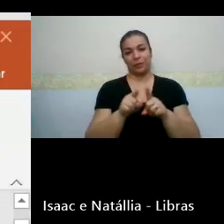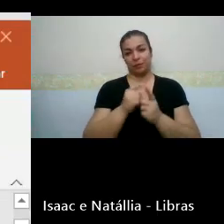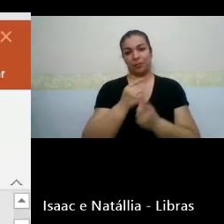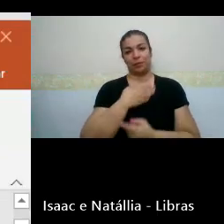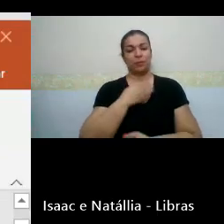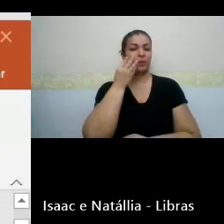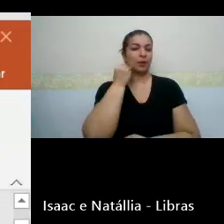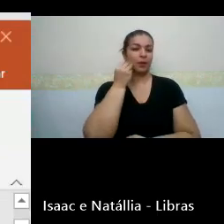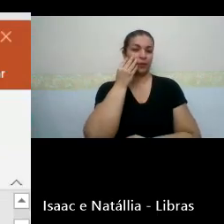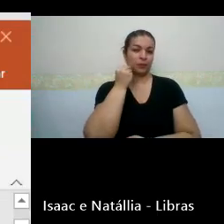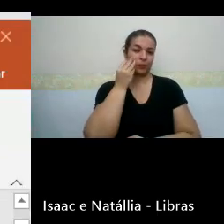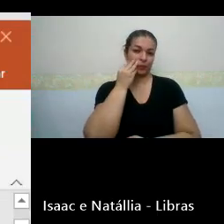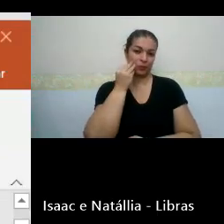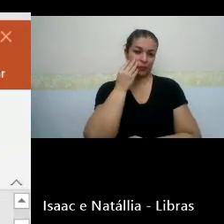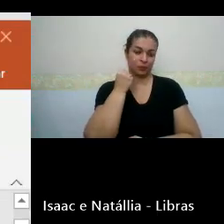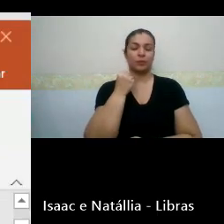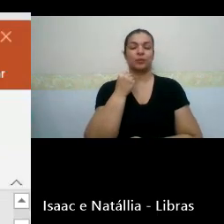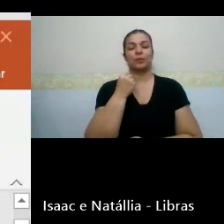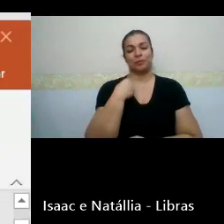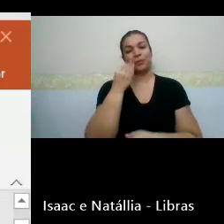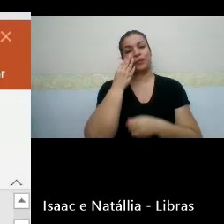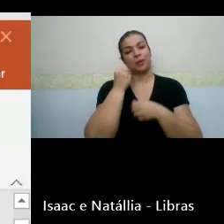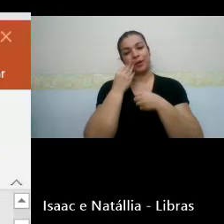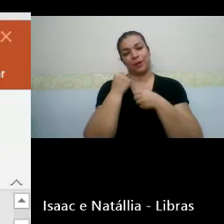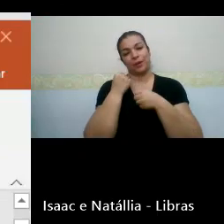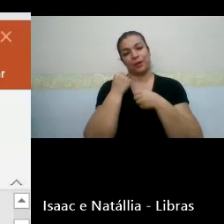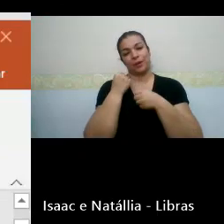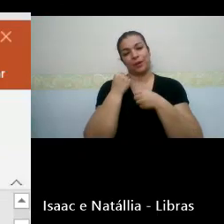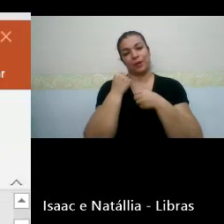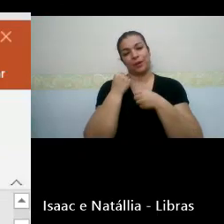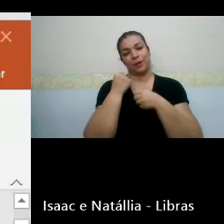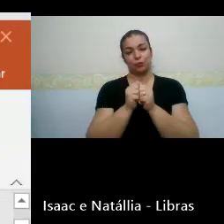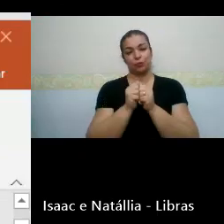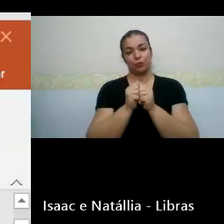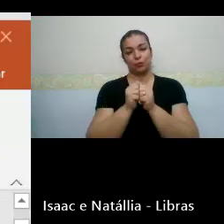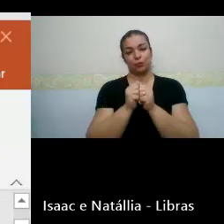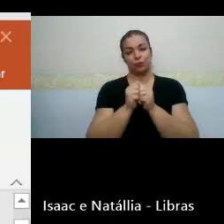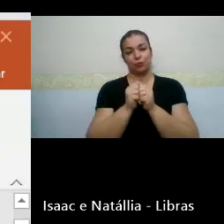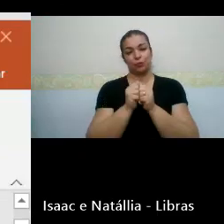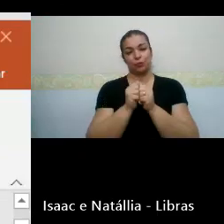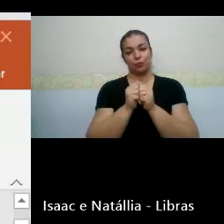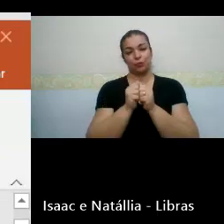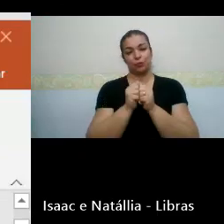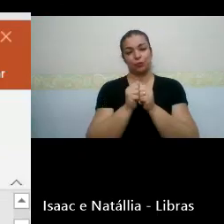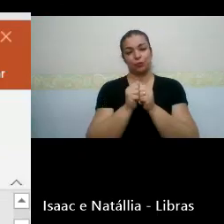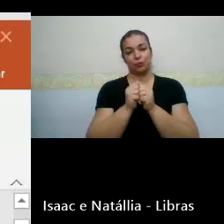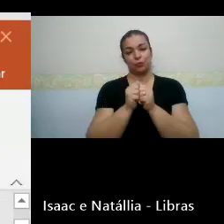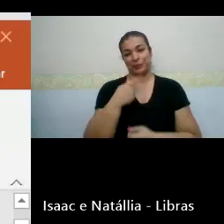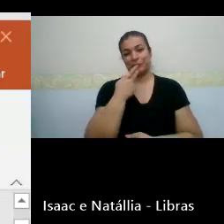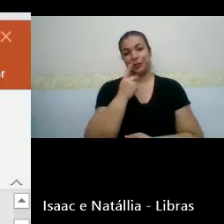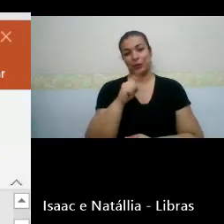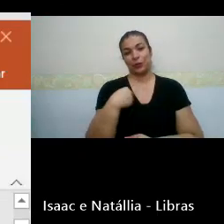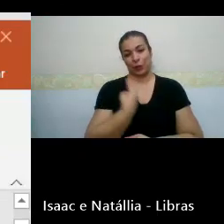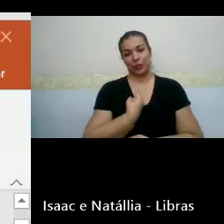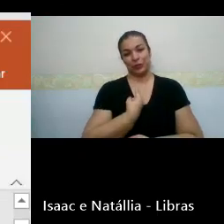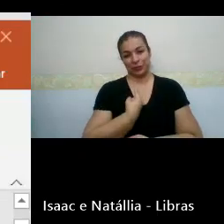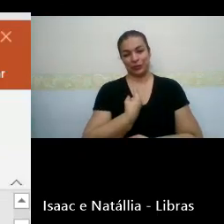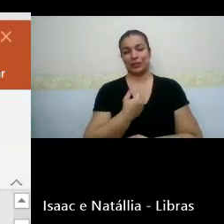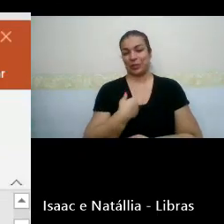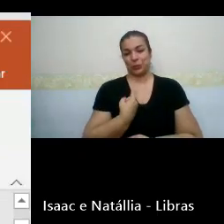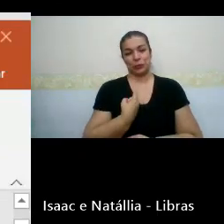o meu gatinho de estimação, que fica sempre ao meu lado, por isso eu estou falando no plural, não estou sozinha. Estamos